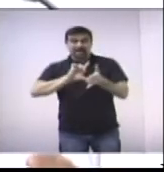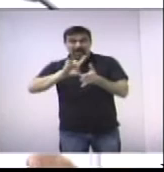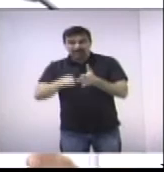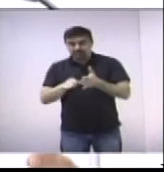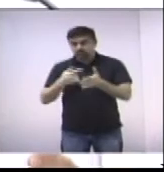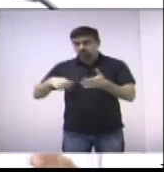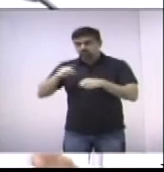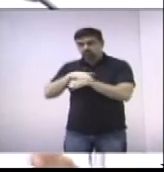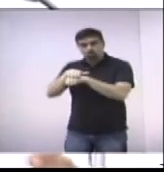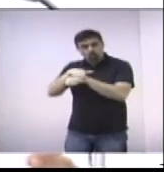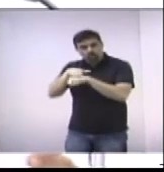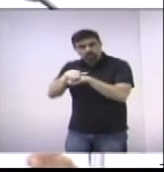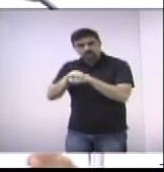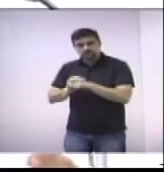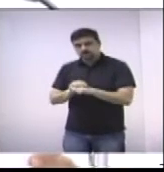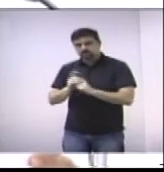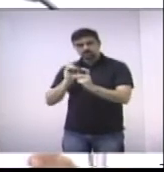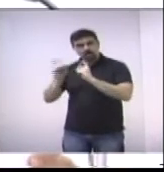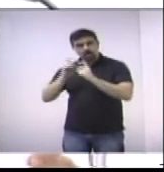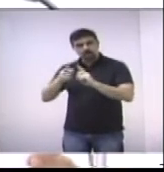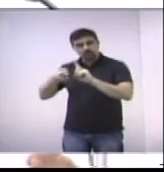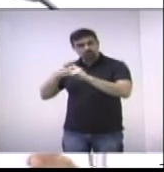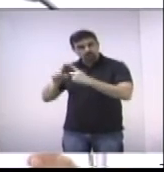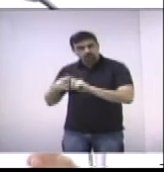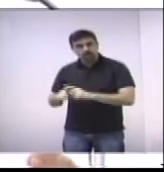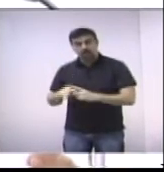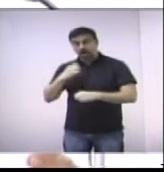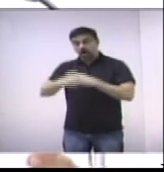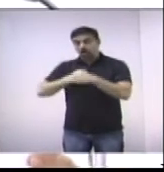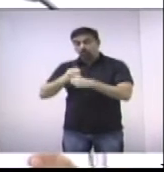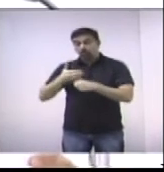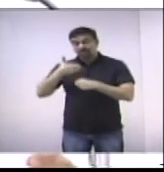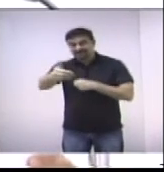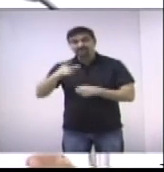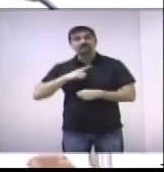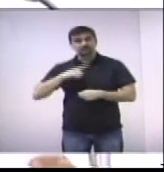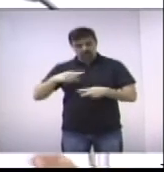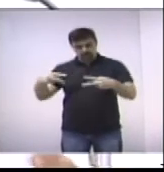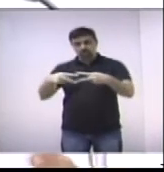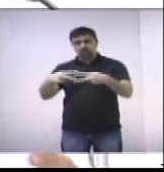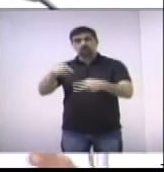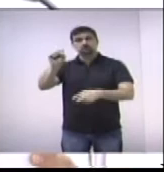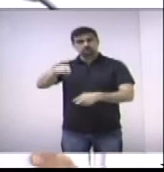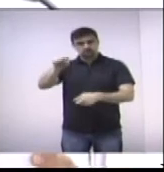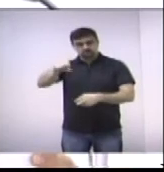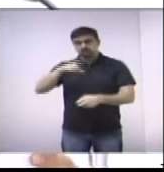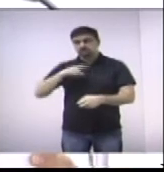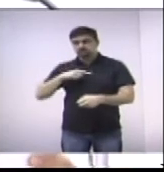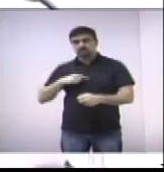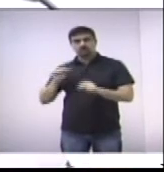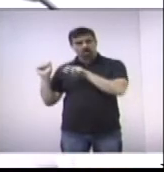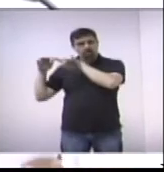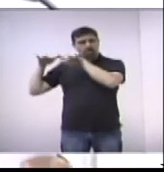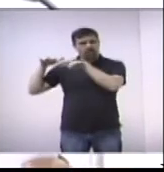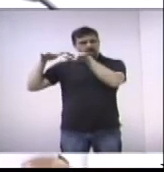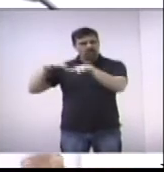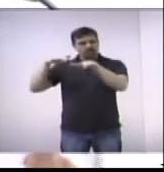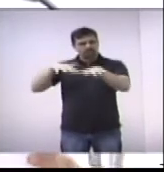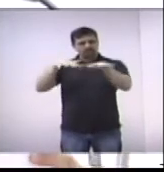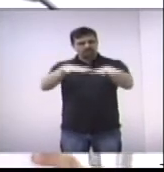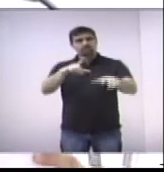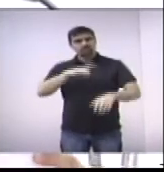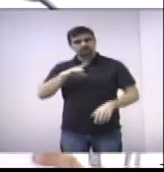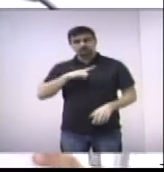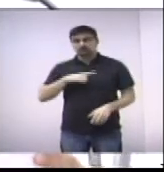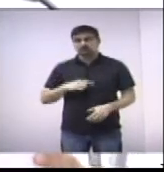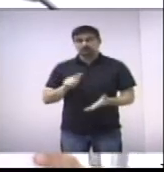vamos conversar com as escolas para que o ano que vem tenhamos um carnaval em Paulínia, com um número expressivo de integrantes.